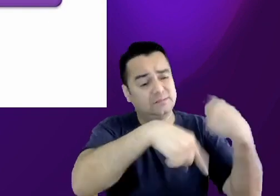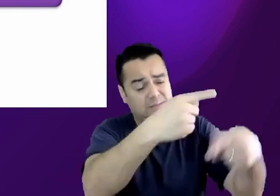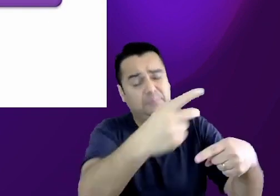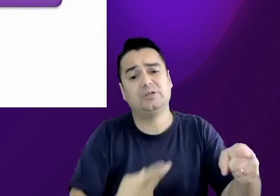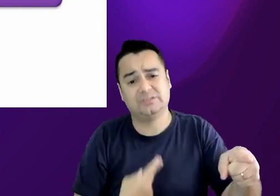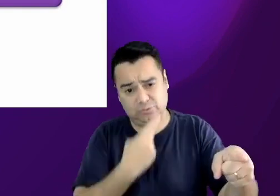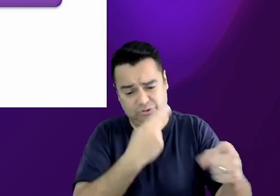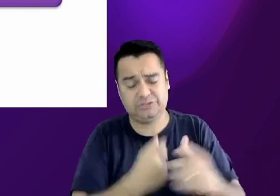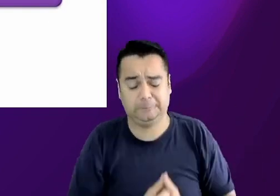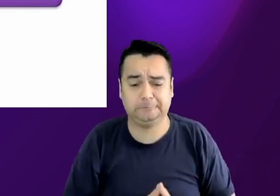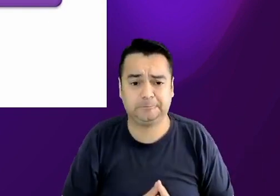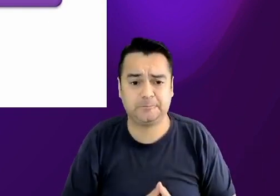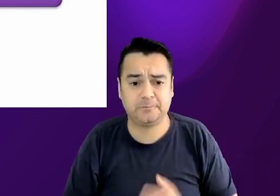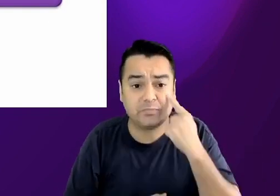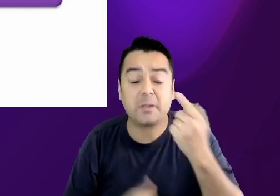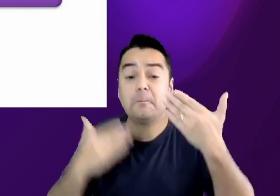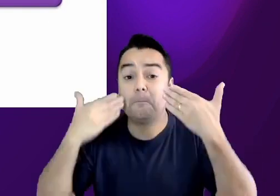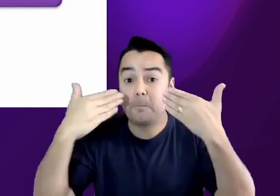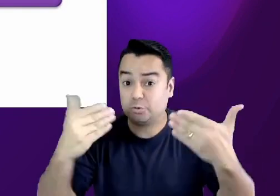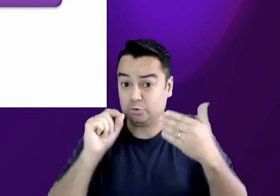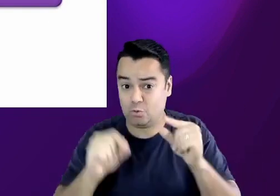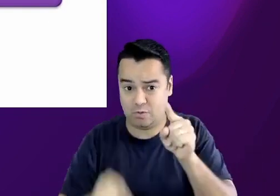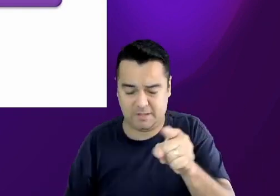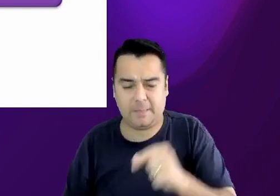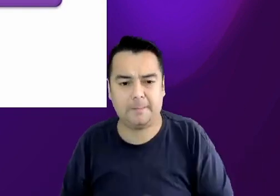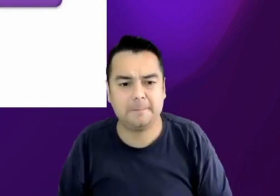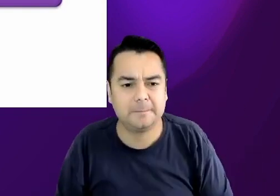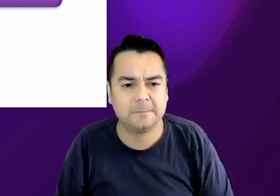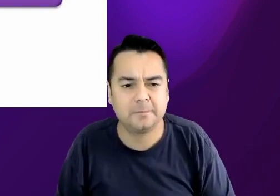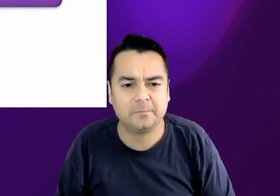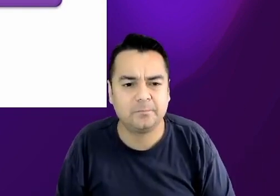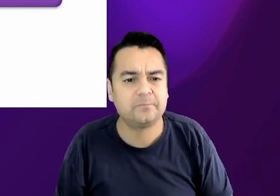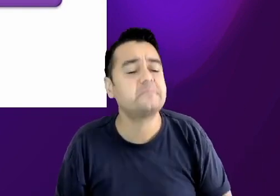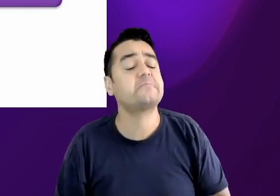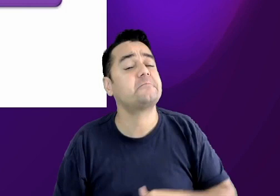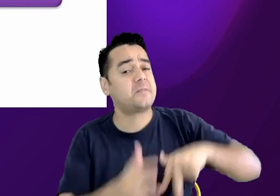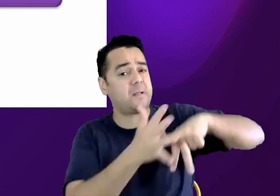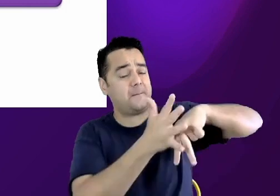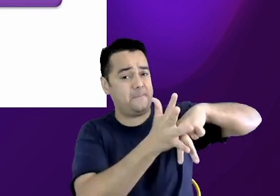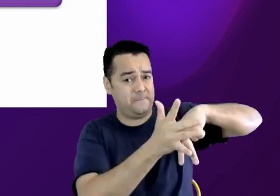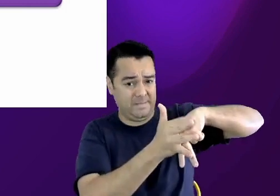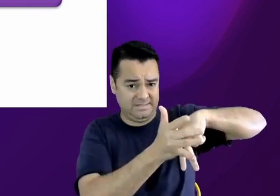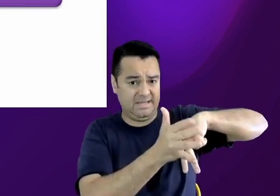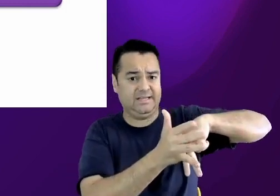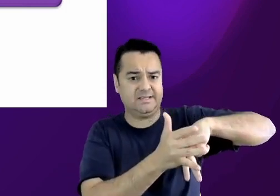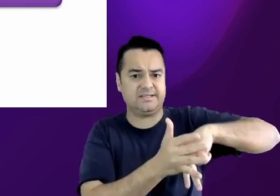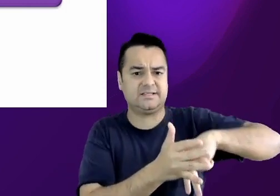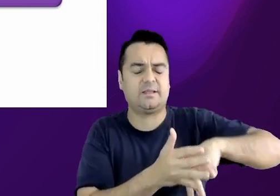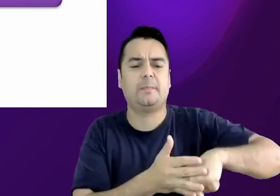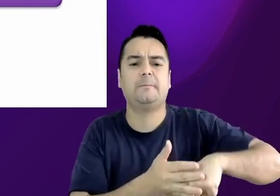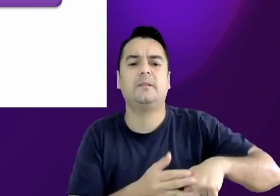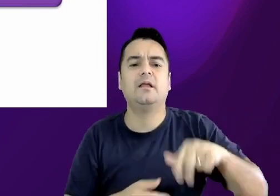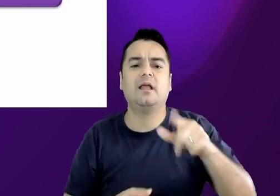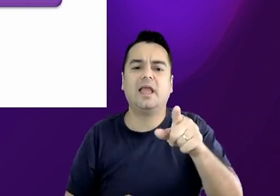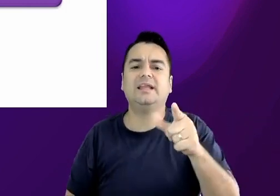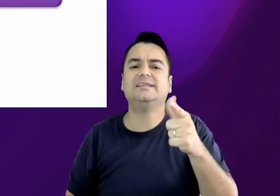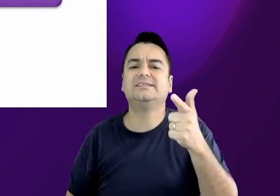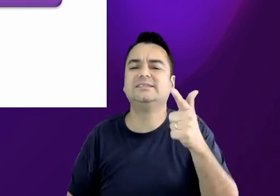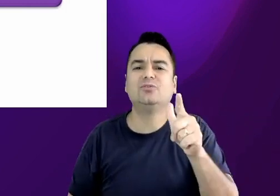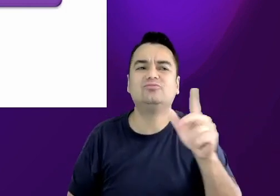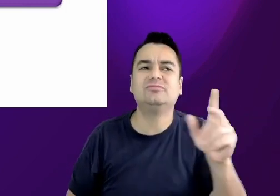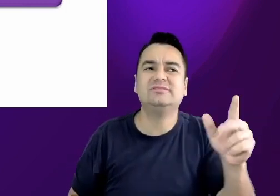se demonstrou foi que pacientes que fizeram, que eram não respondedores,